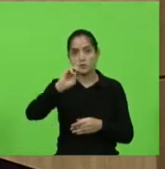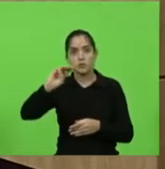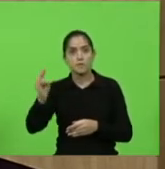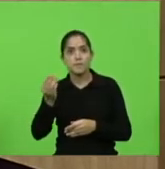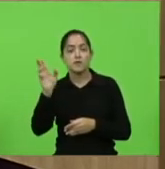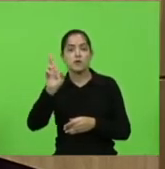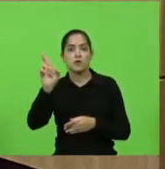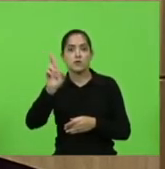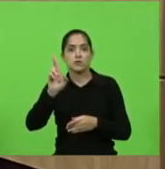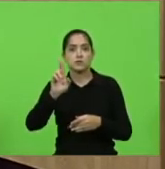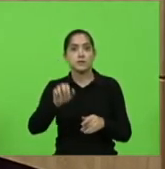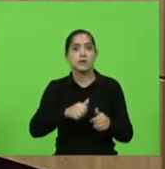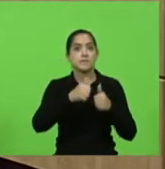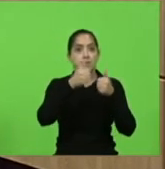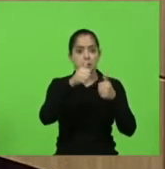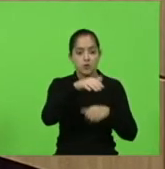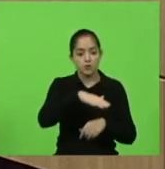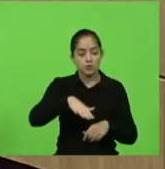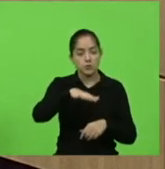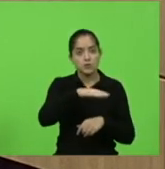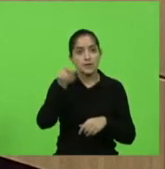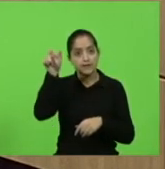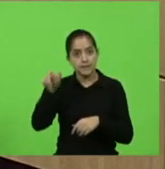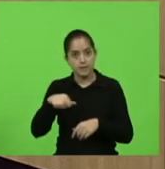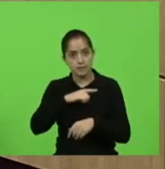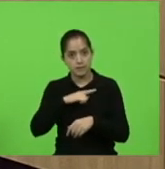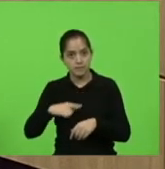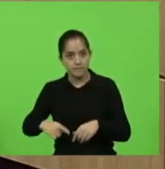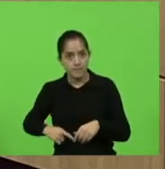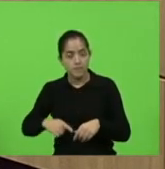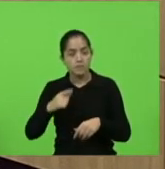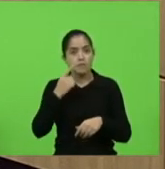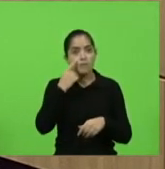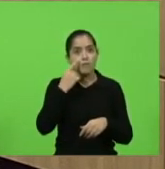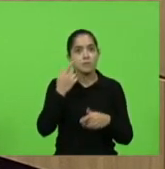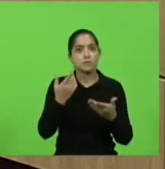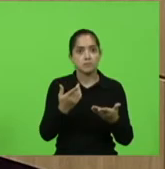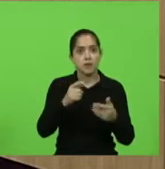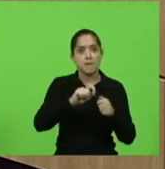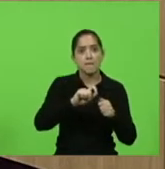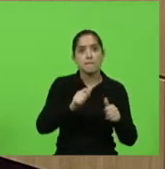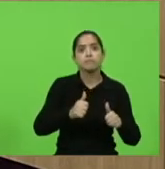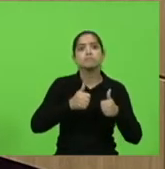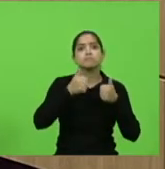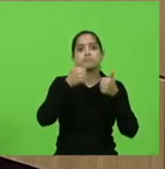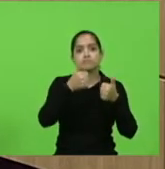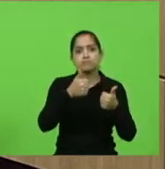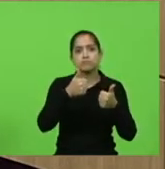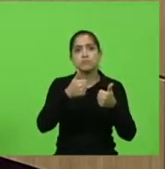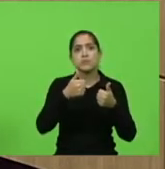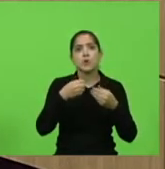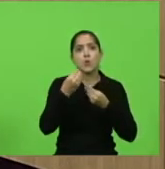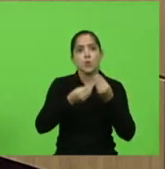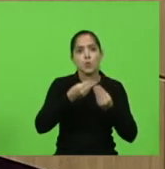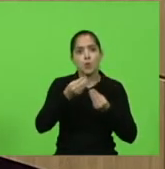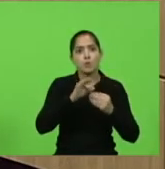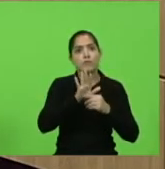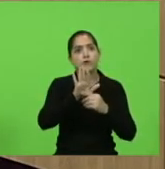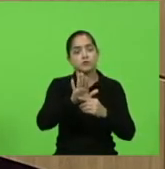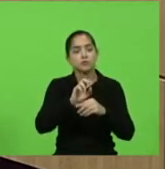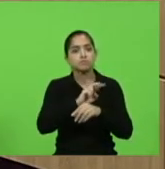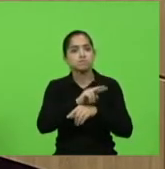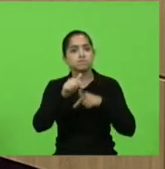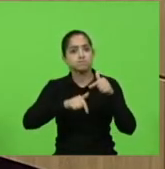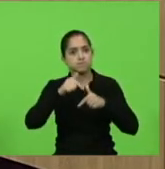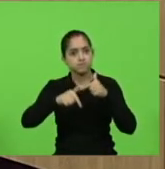melhorias no local. Carlos Moisés falou sobre as melhorias que serão realizadas no Porto de Laguna e como isso vai refletir na geração de emprego e renda na